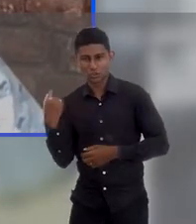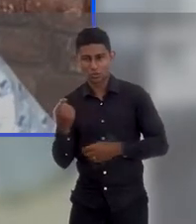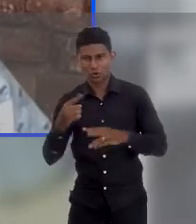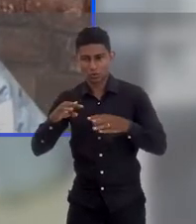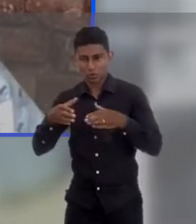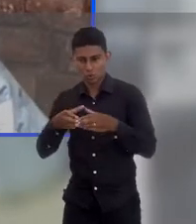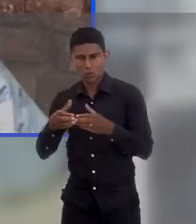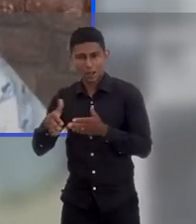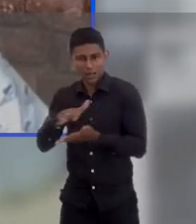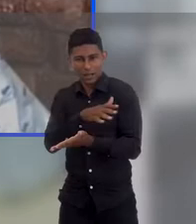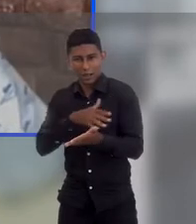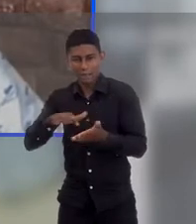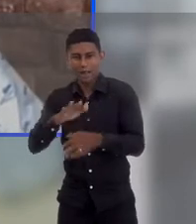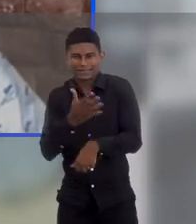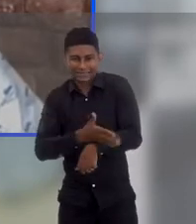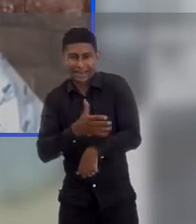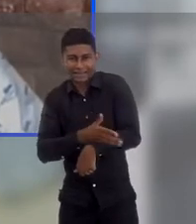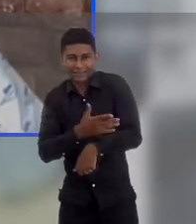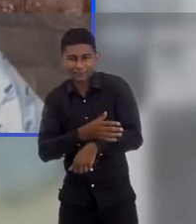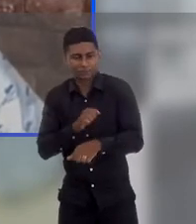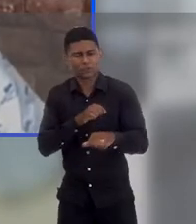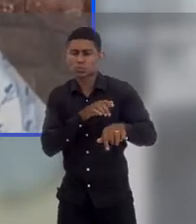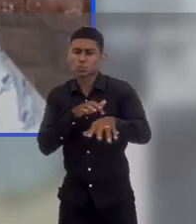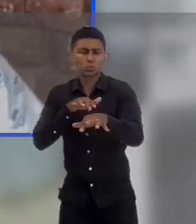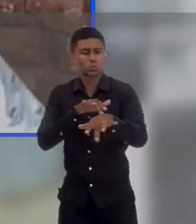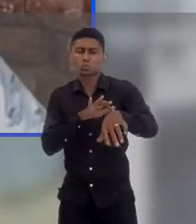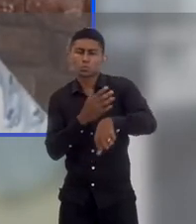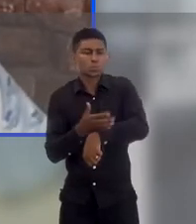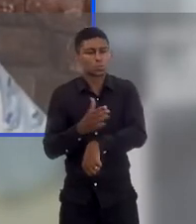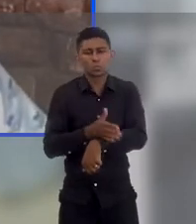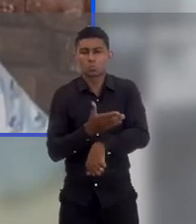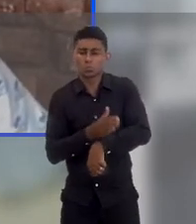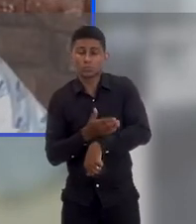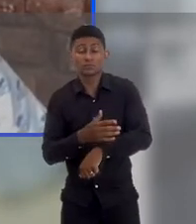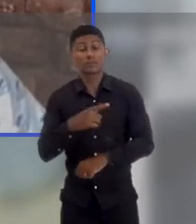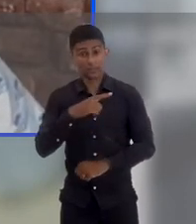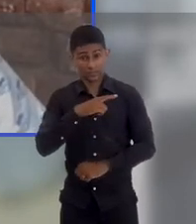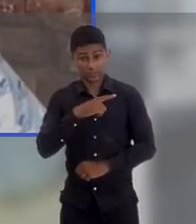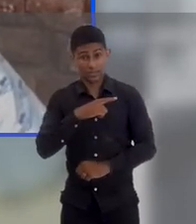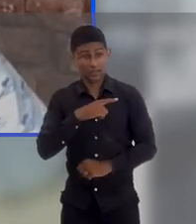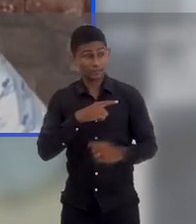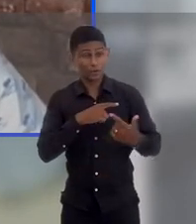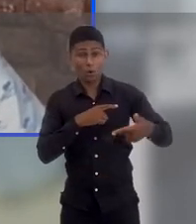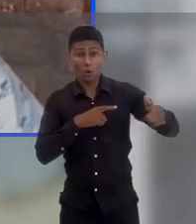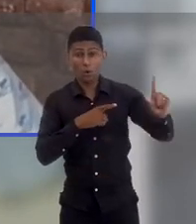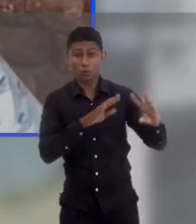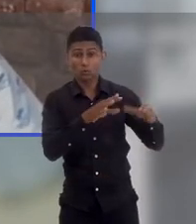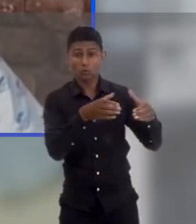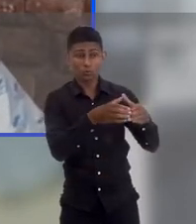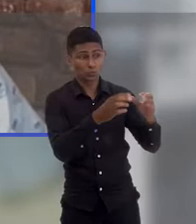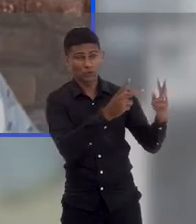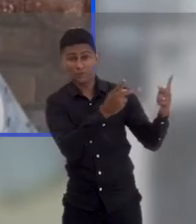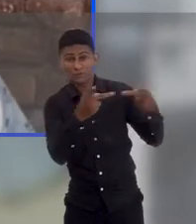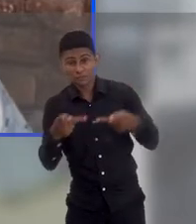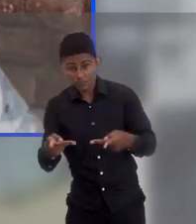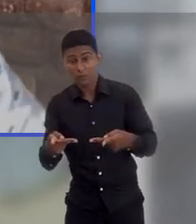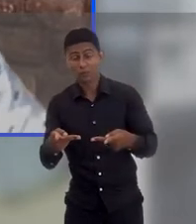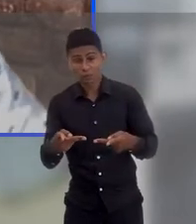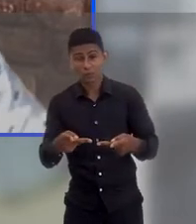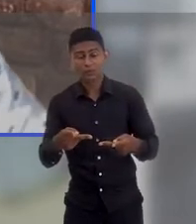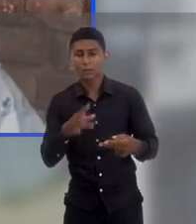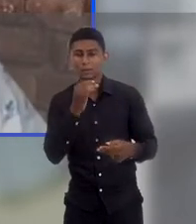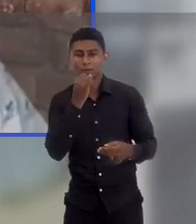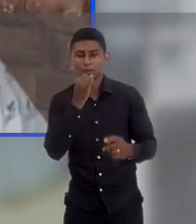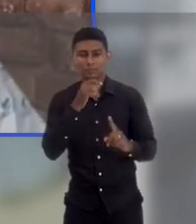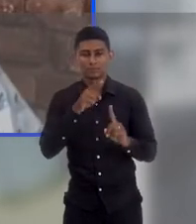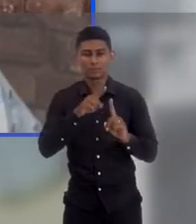gente teve alguns ensaios e tal, a gente teve a presença de outras escolas que são